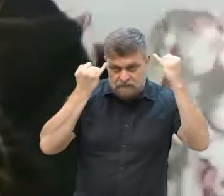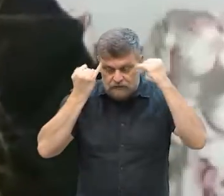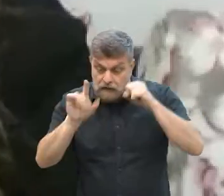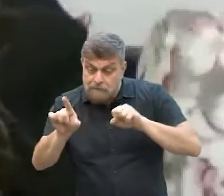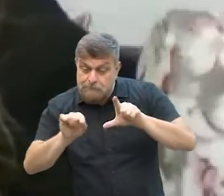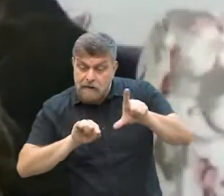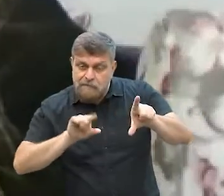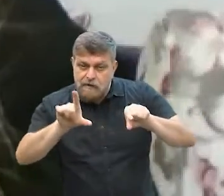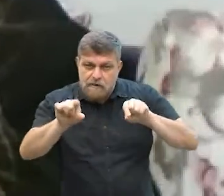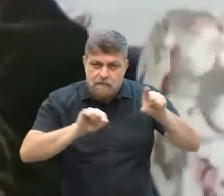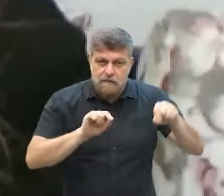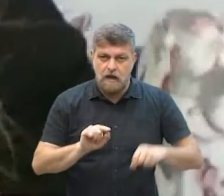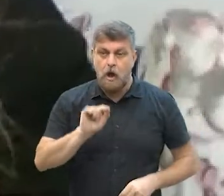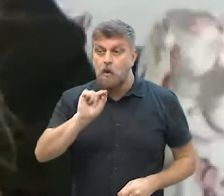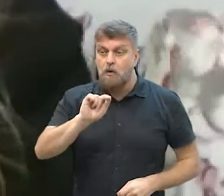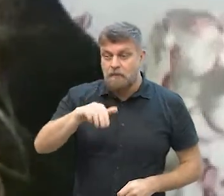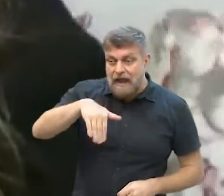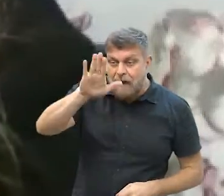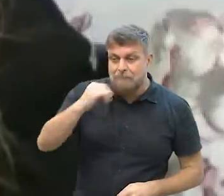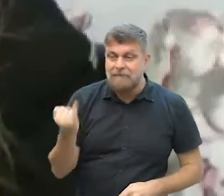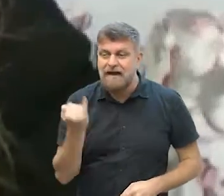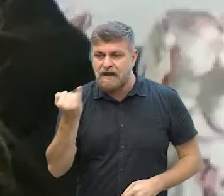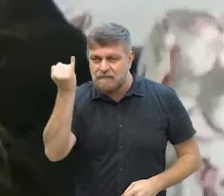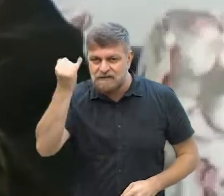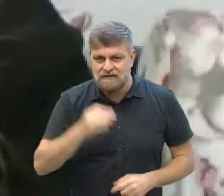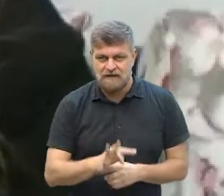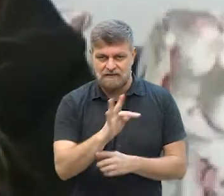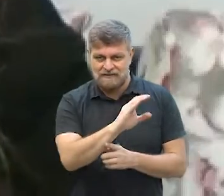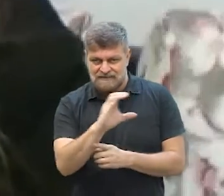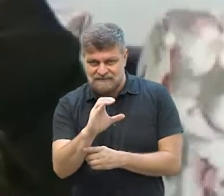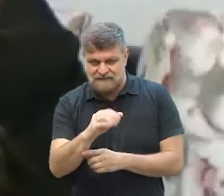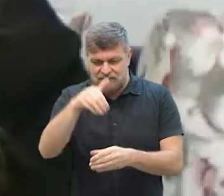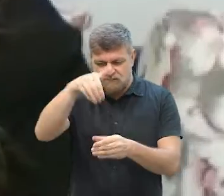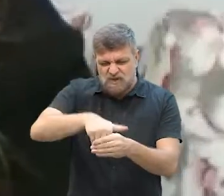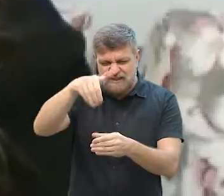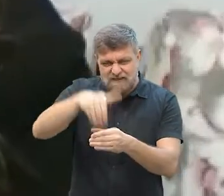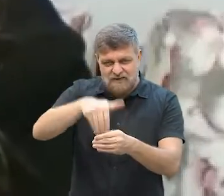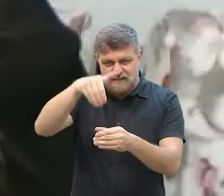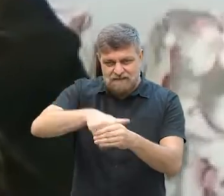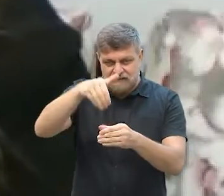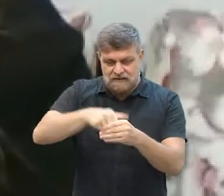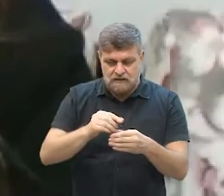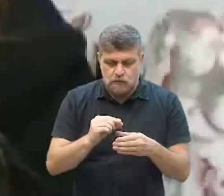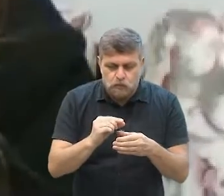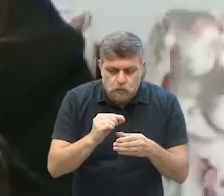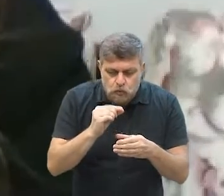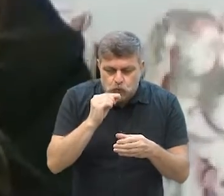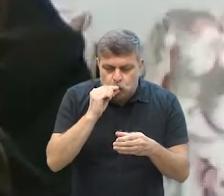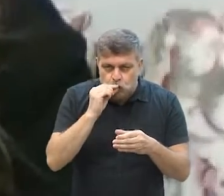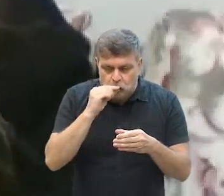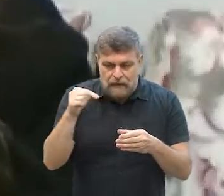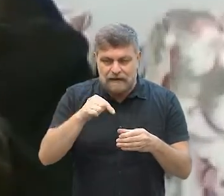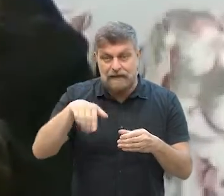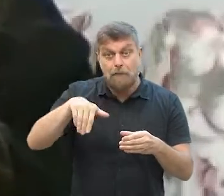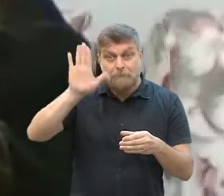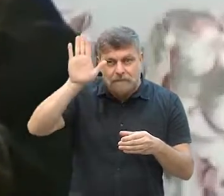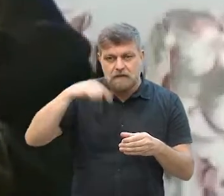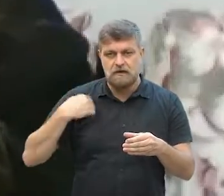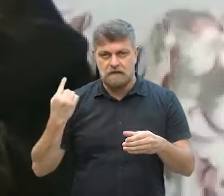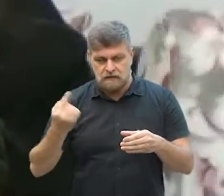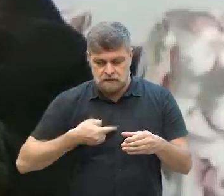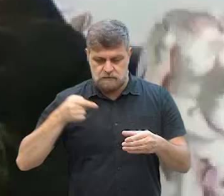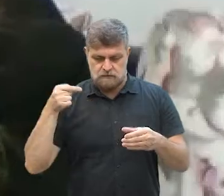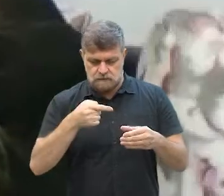de reproduzir. O TCC foi o mais votado, o TCC do Canudo foi o mais votado e nós seguimos